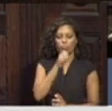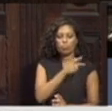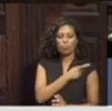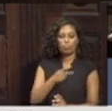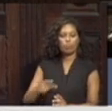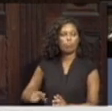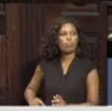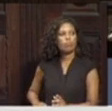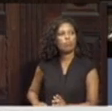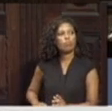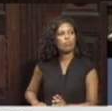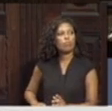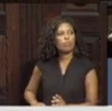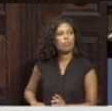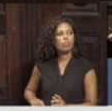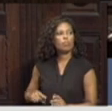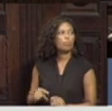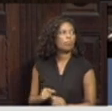Carneiro.